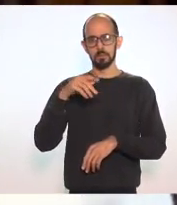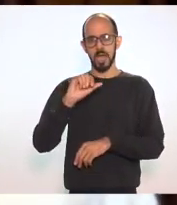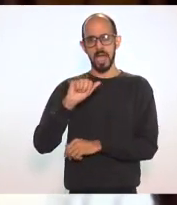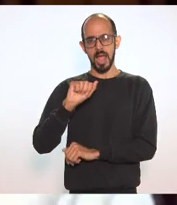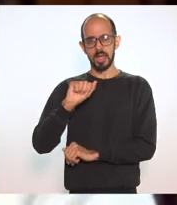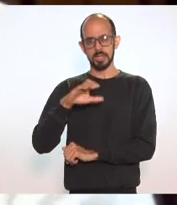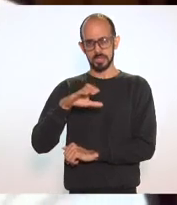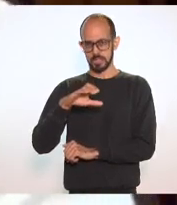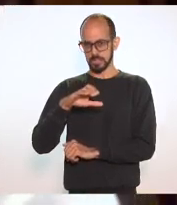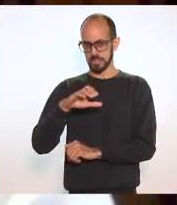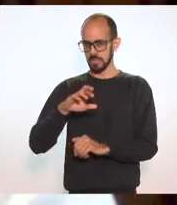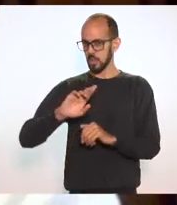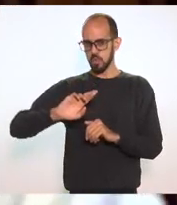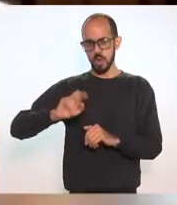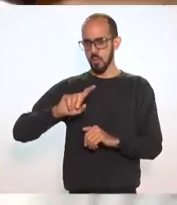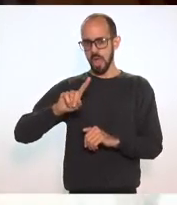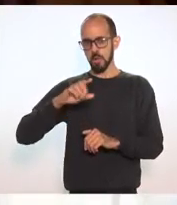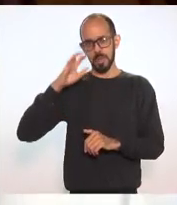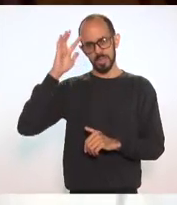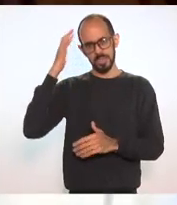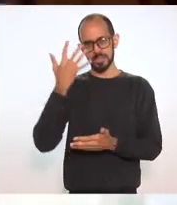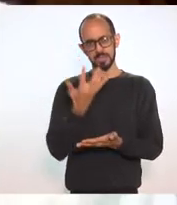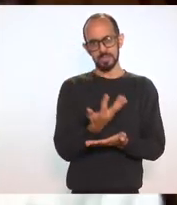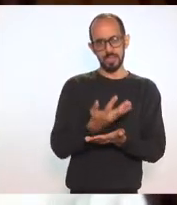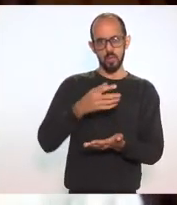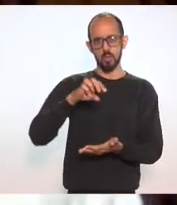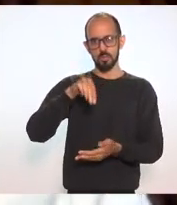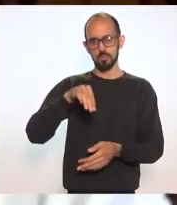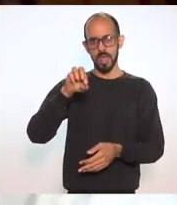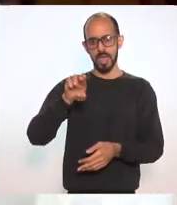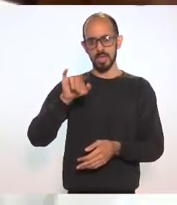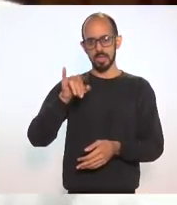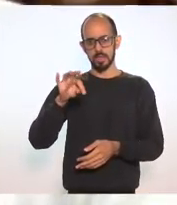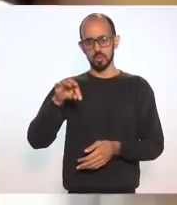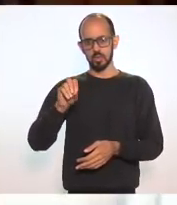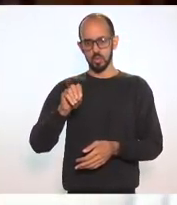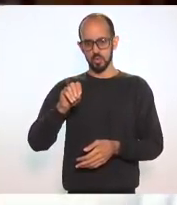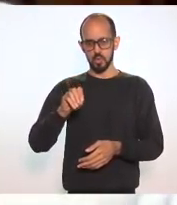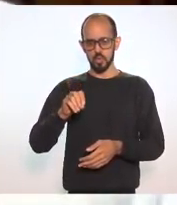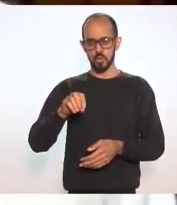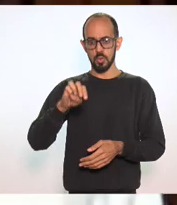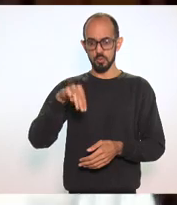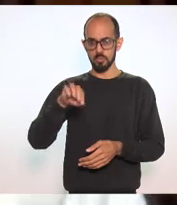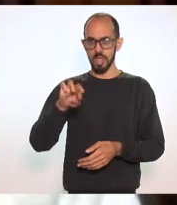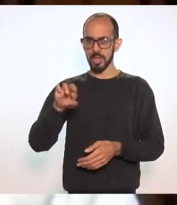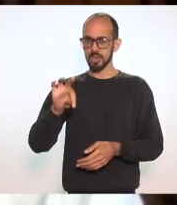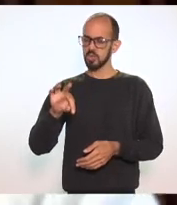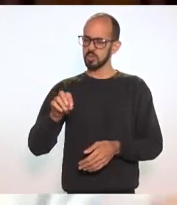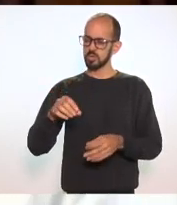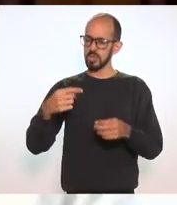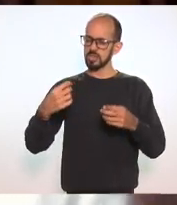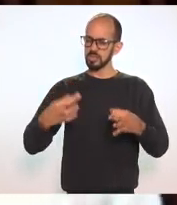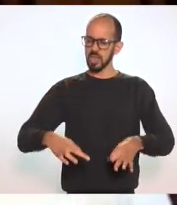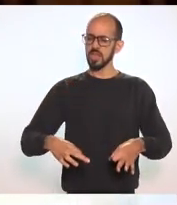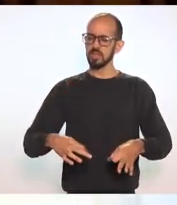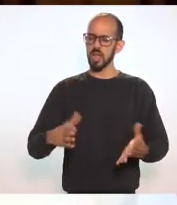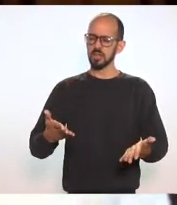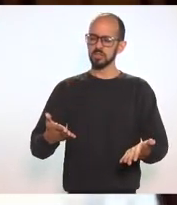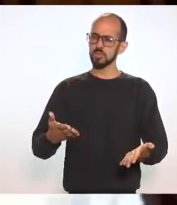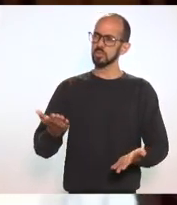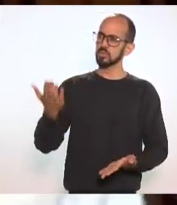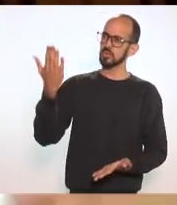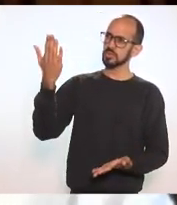uma decisão pautada no mérito, sim na forma. No mérito está acertada e Vossa Excelência,